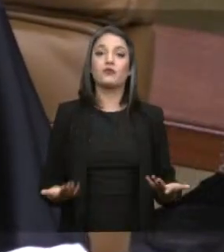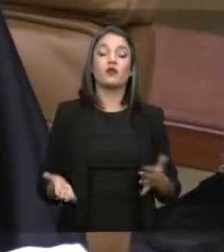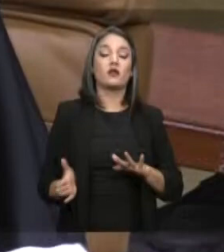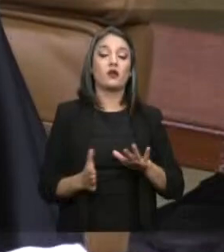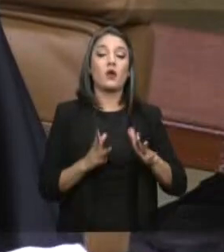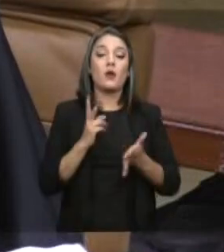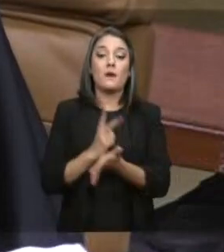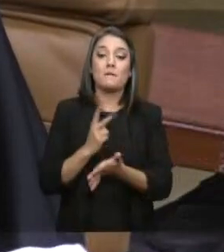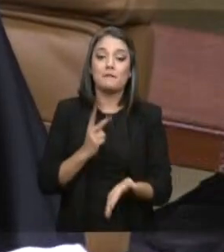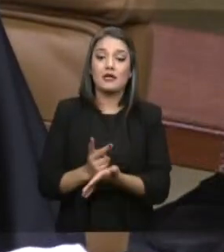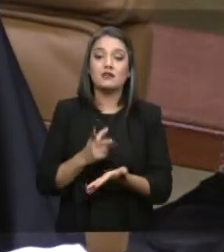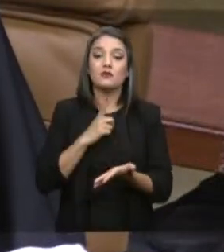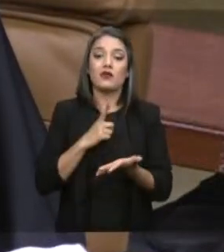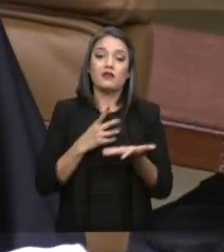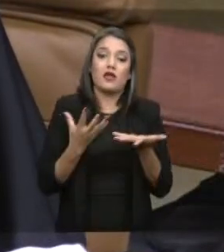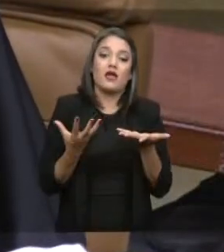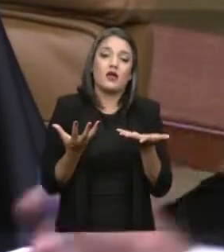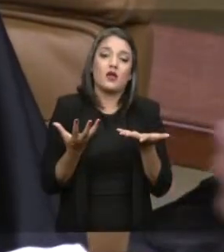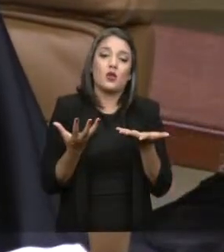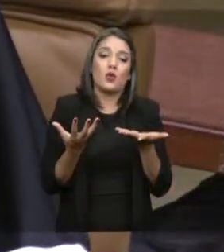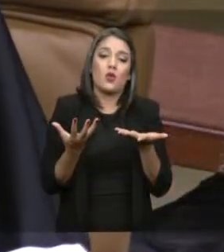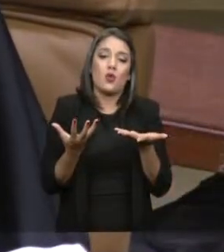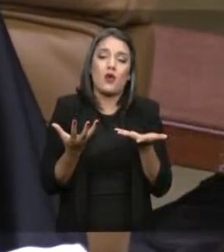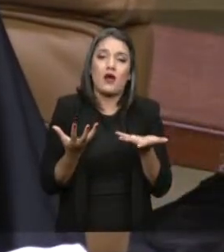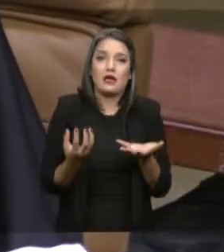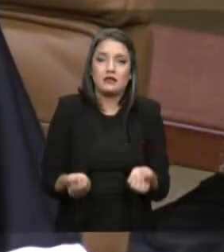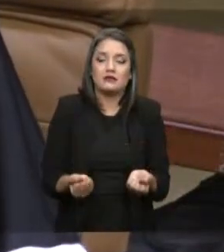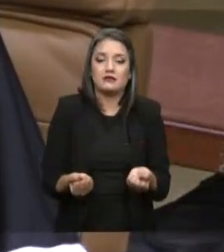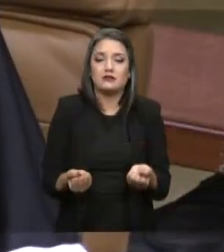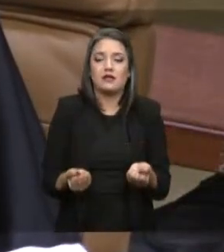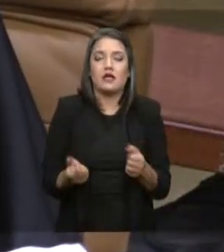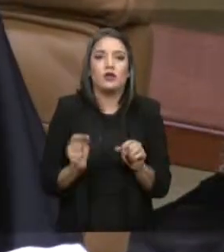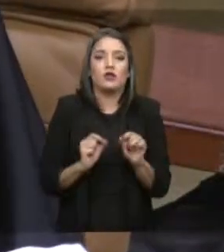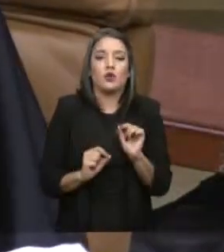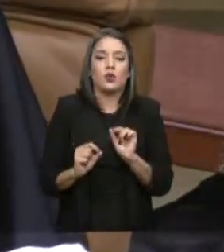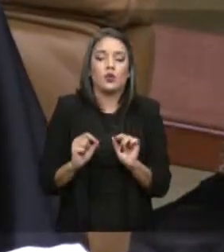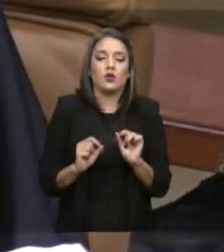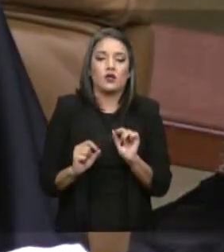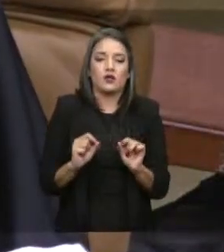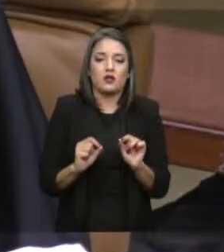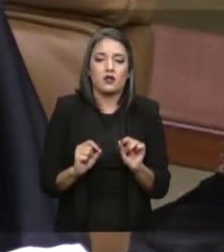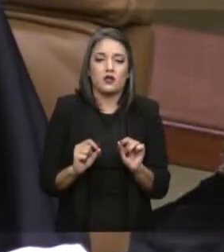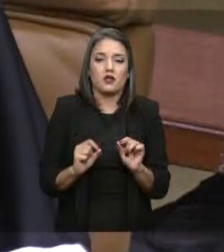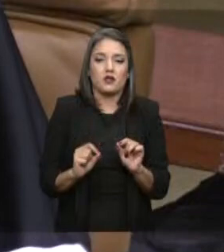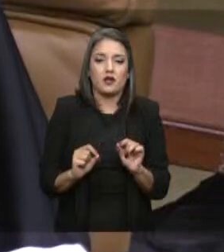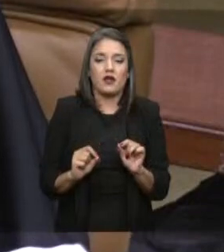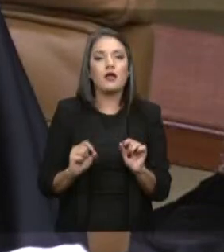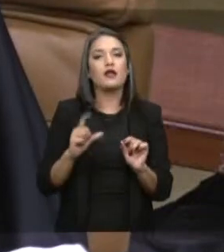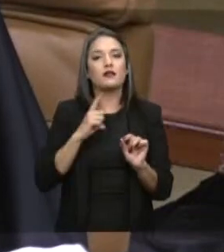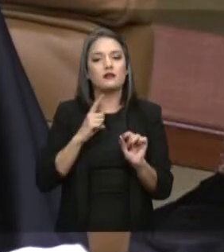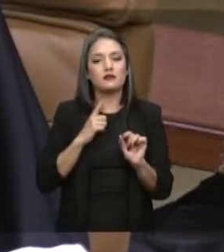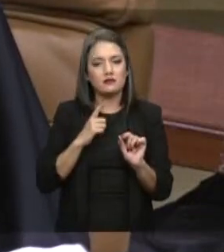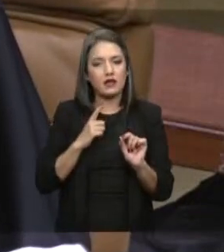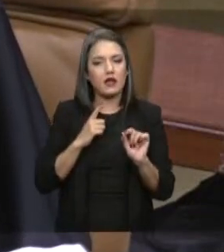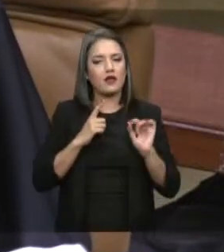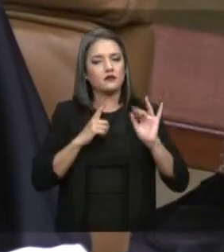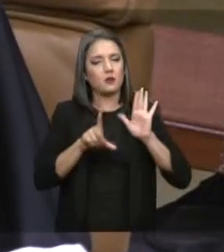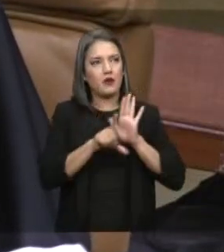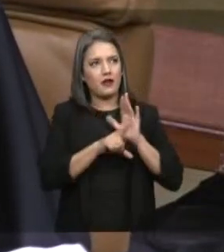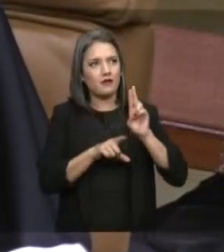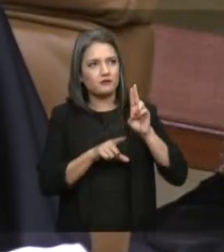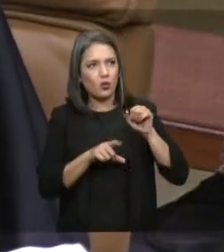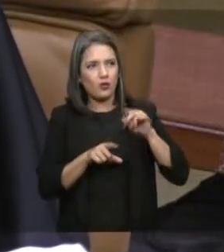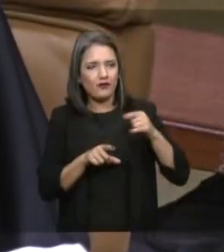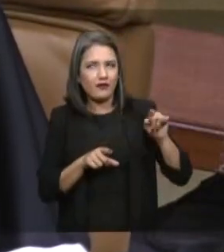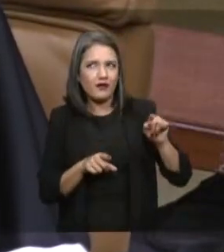admita portanto aqui uma zona de sombreamento ou até mesmo de interseção uma